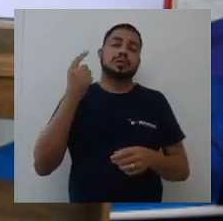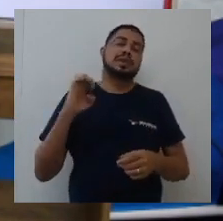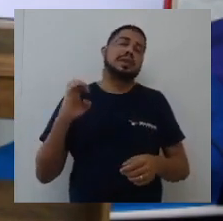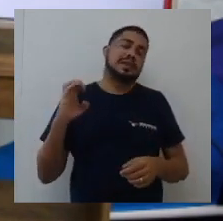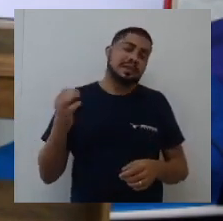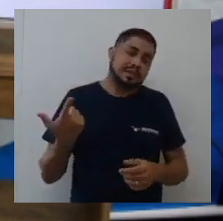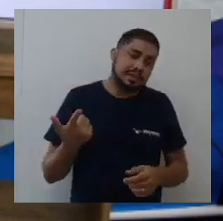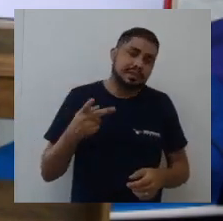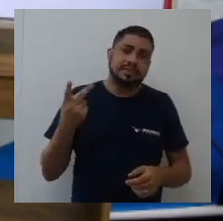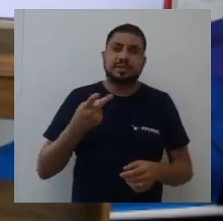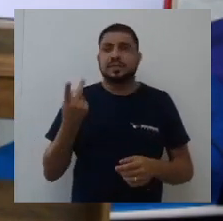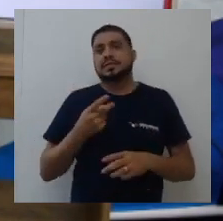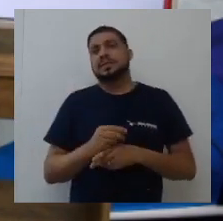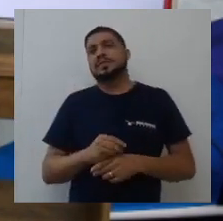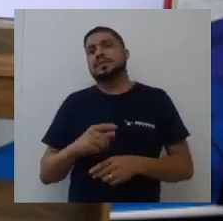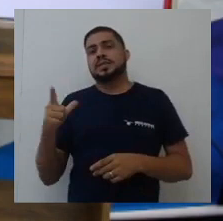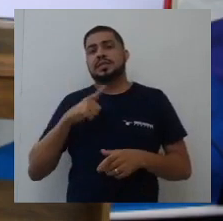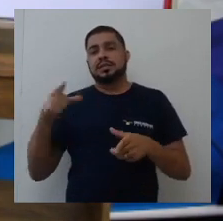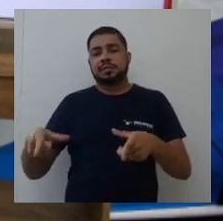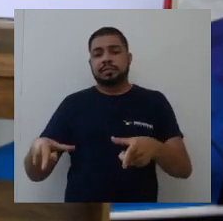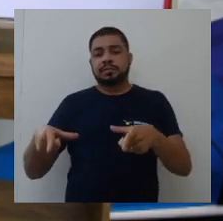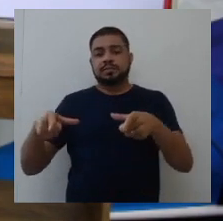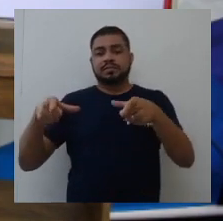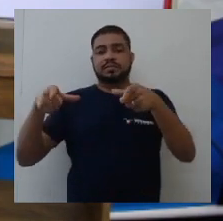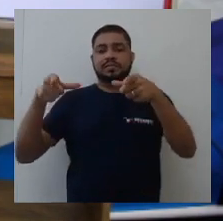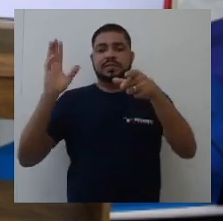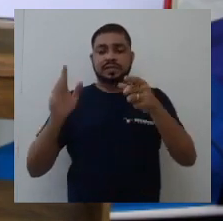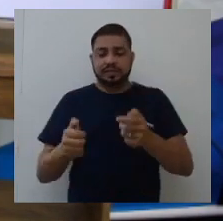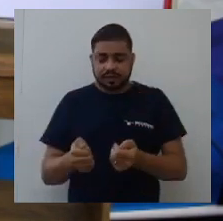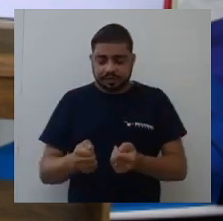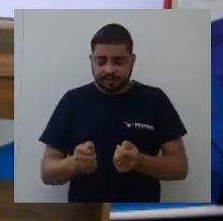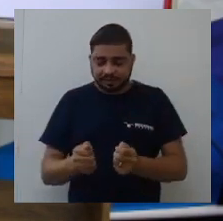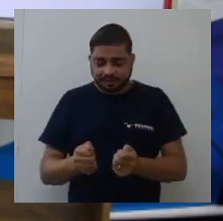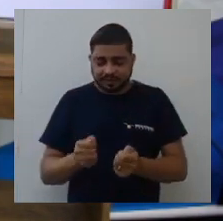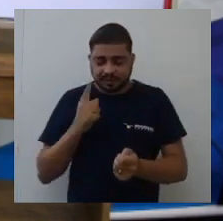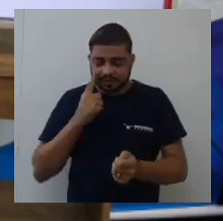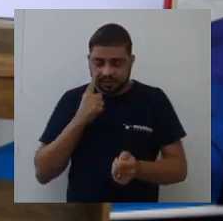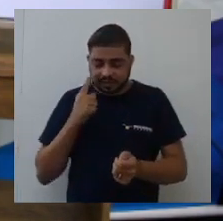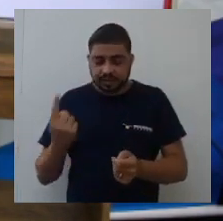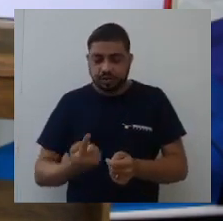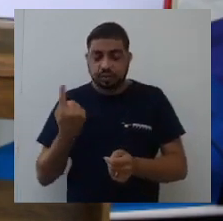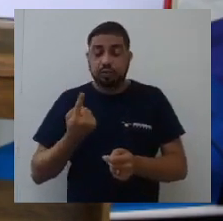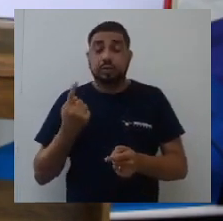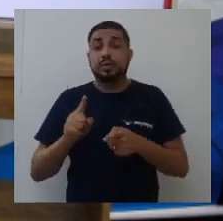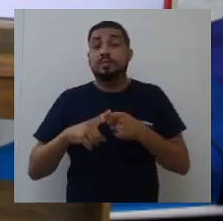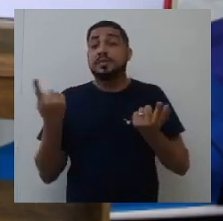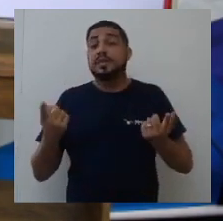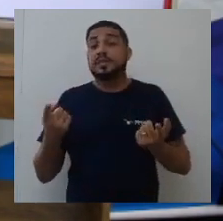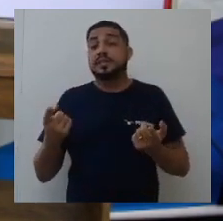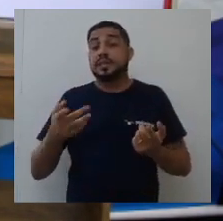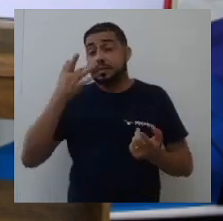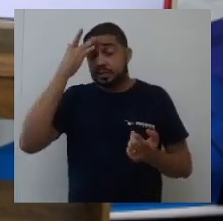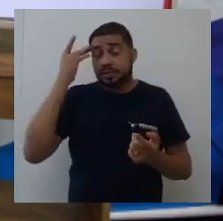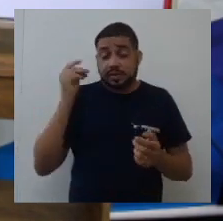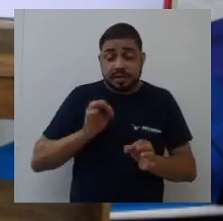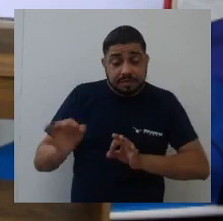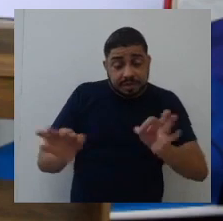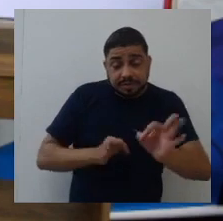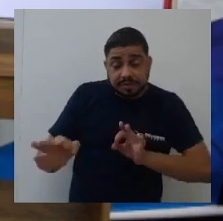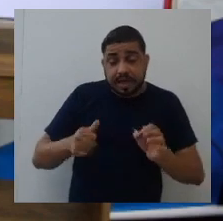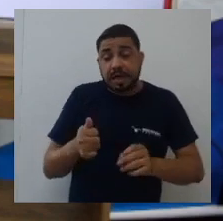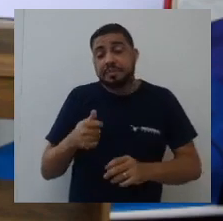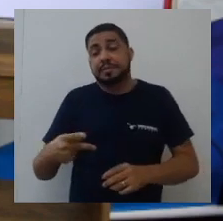Lógico, você vai dizer para mim, Walter, o drone já está lá no controle dele dizendo qual é a altura. Massa, mas a galera que preparou o aplicativo